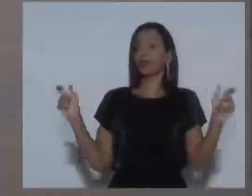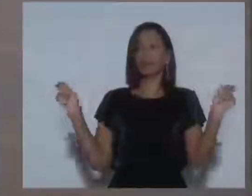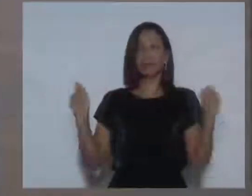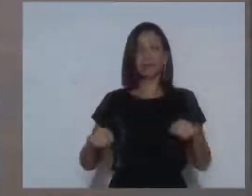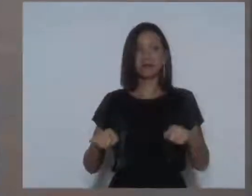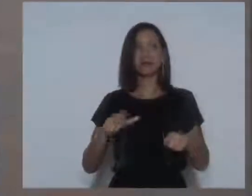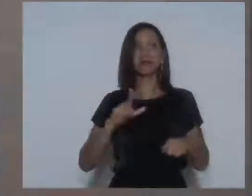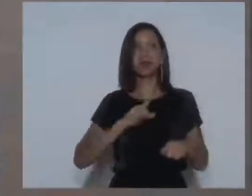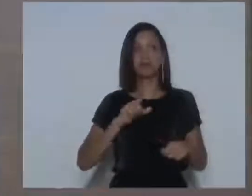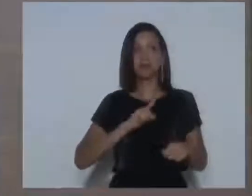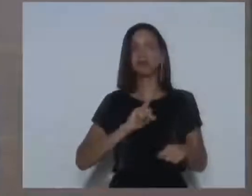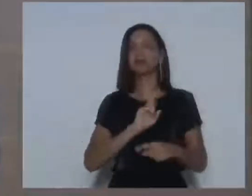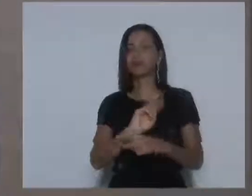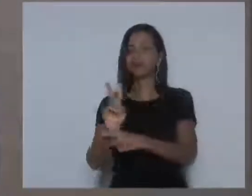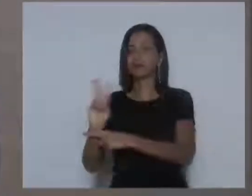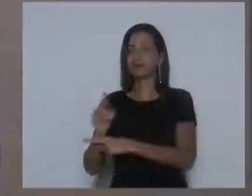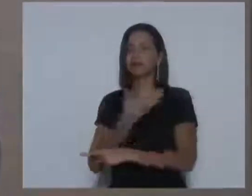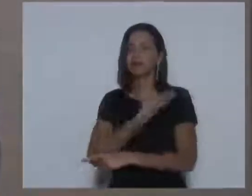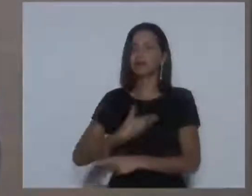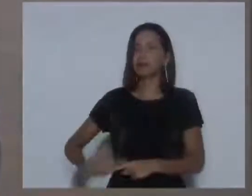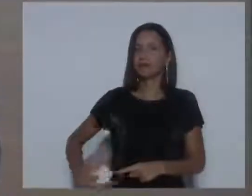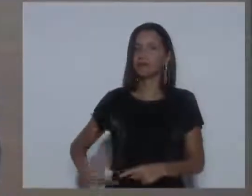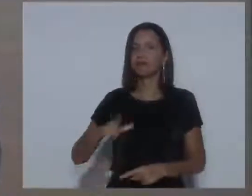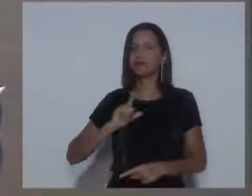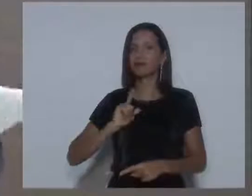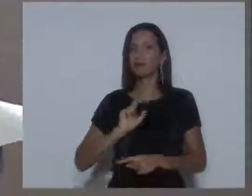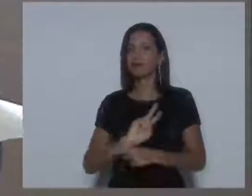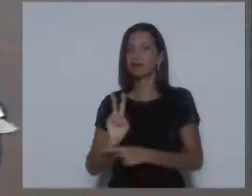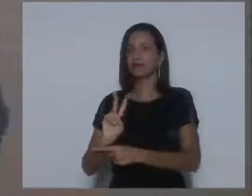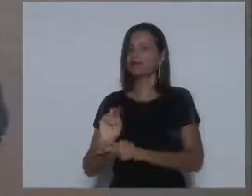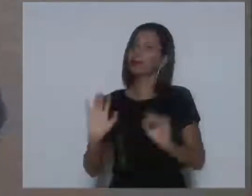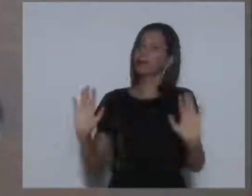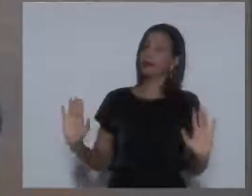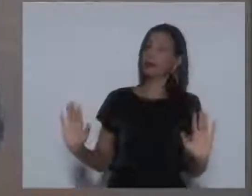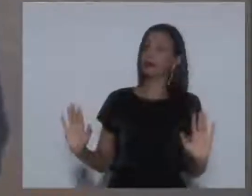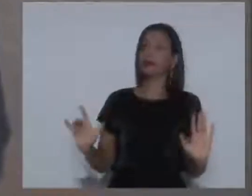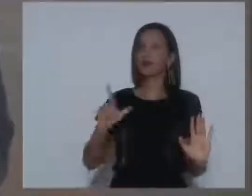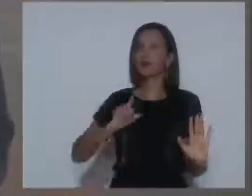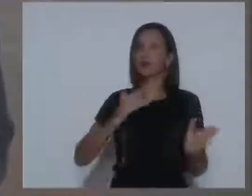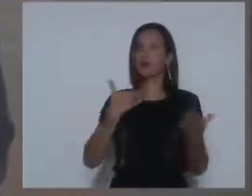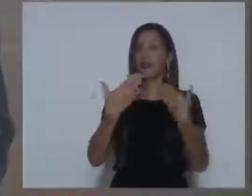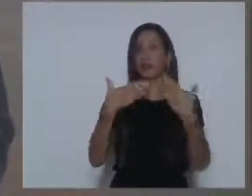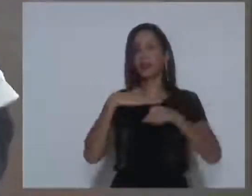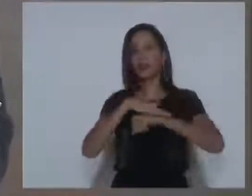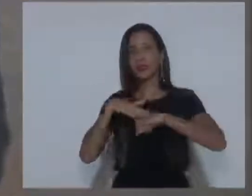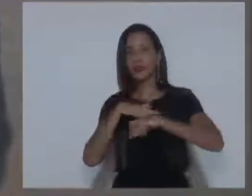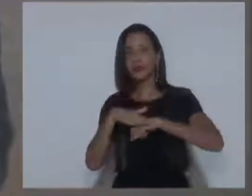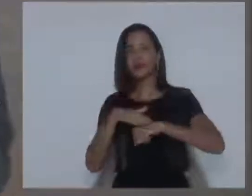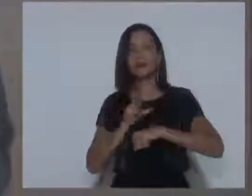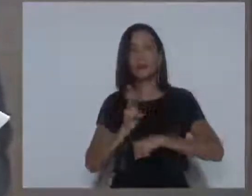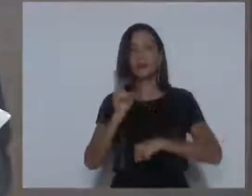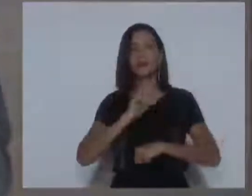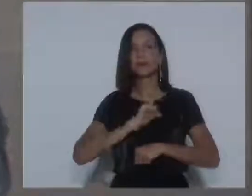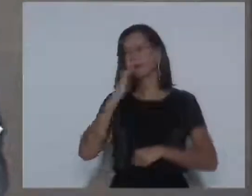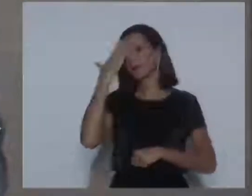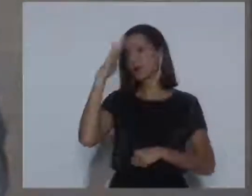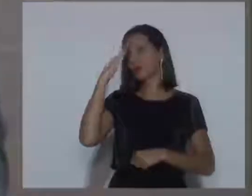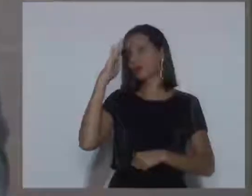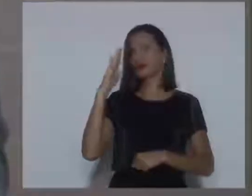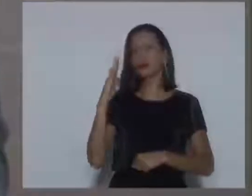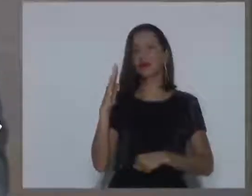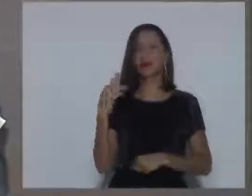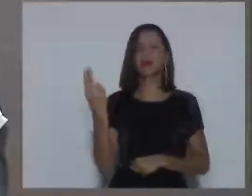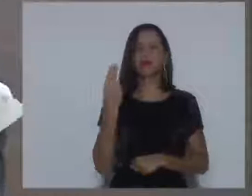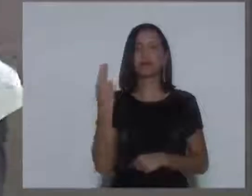de ter controle público, de ter fiscalização. E, claro, nós temos que dialogar sempre com as entidades para entender, né, para também não ficar